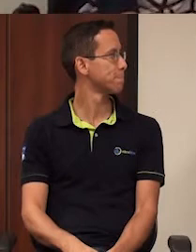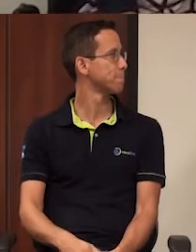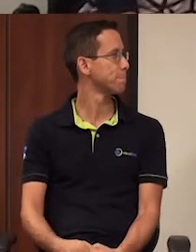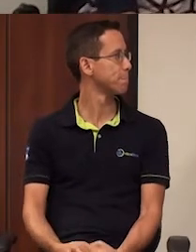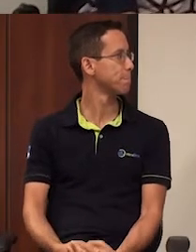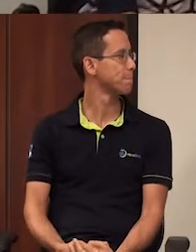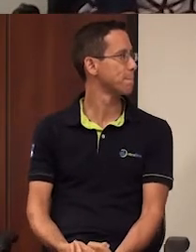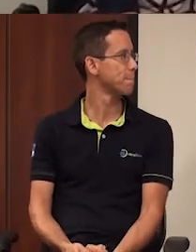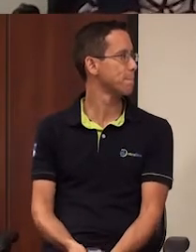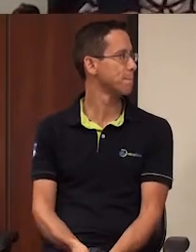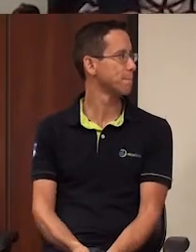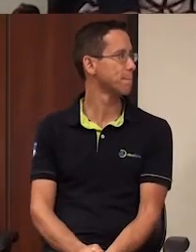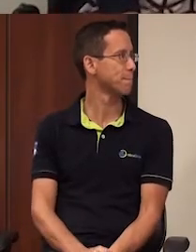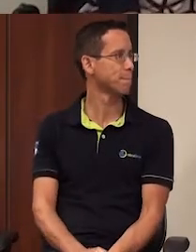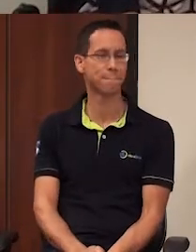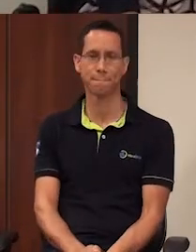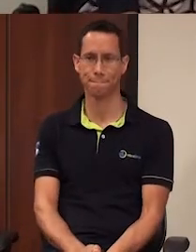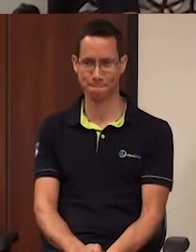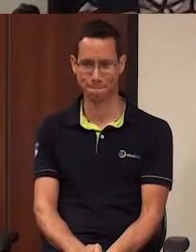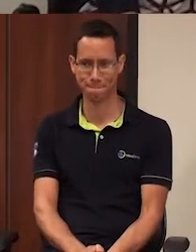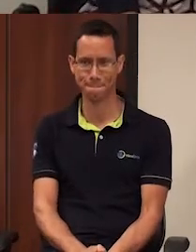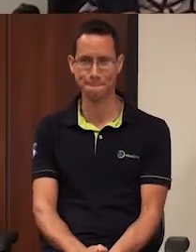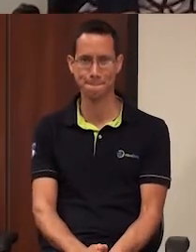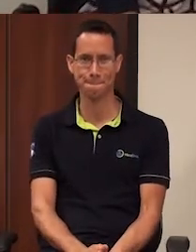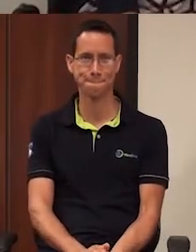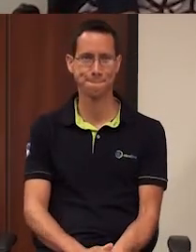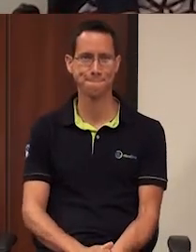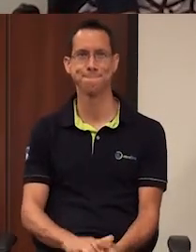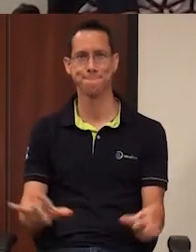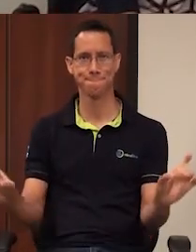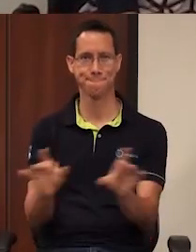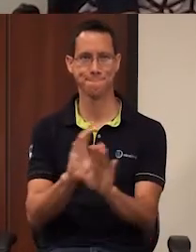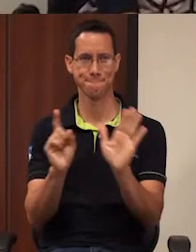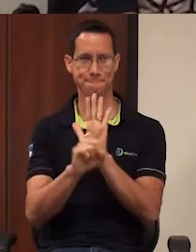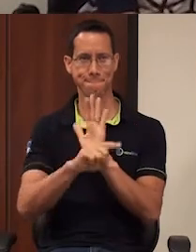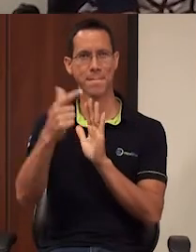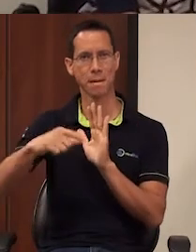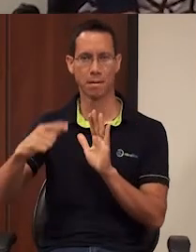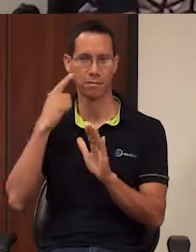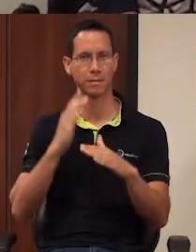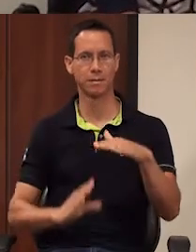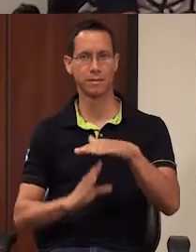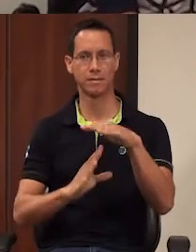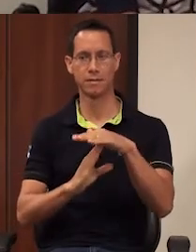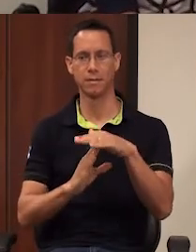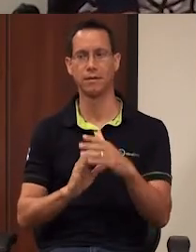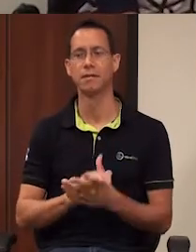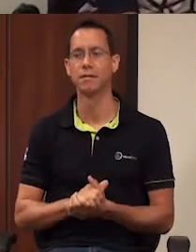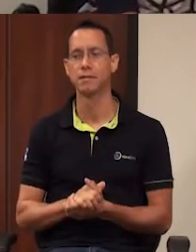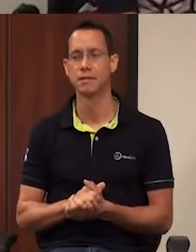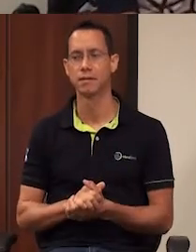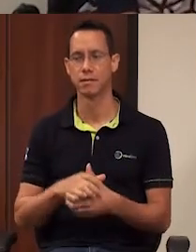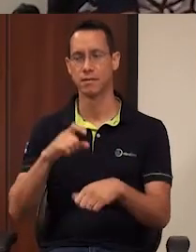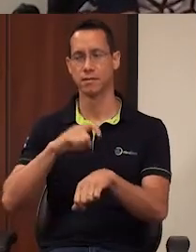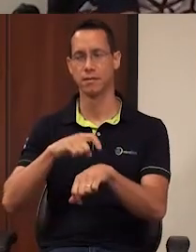Então, a gente já encerrou aqui as perguntas. Desculpa, Silvana. É que a gente precisa